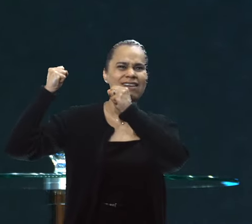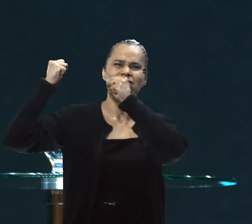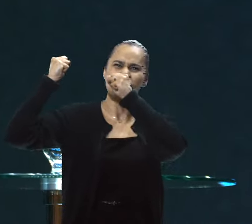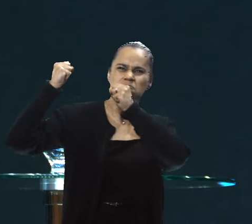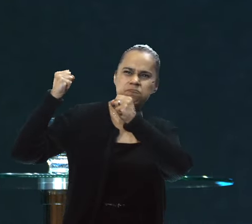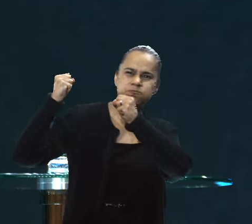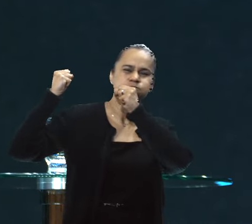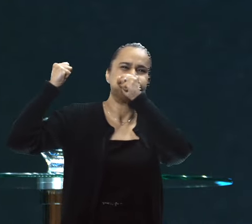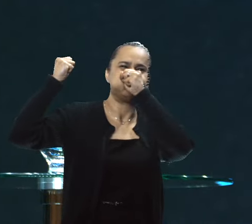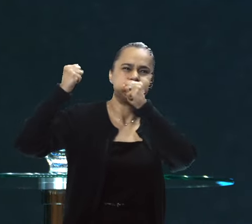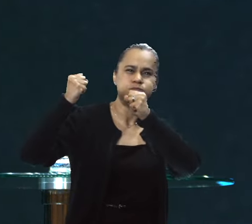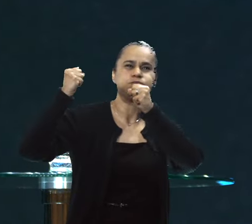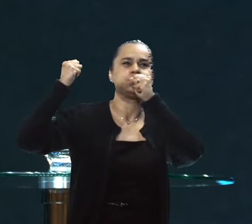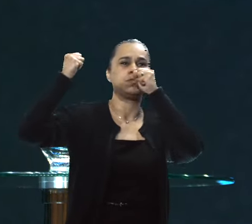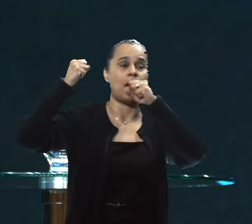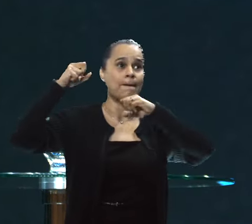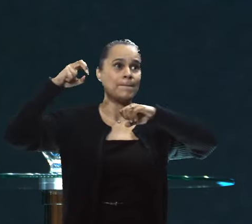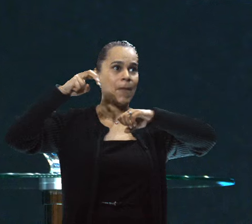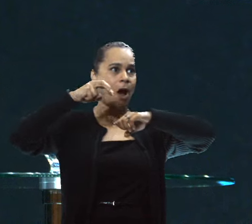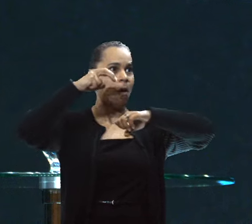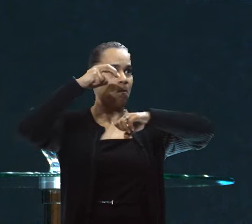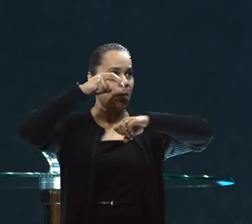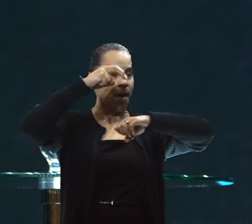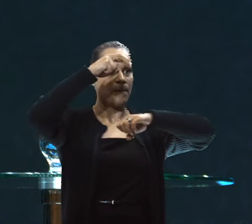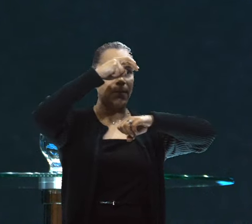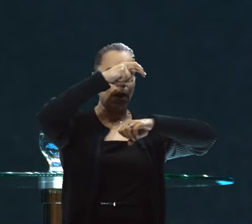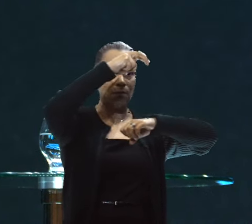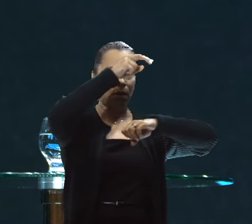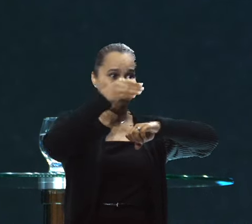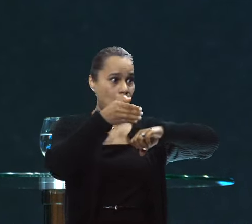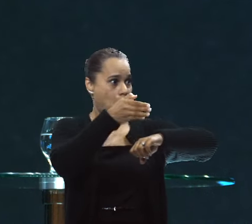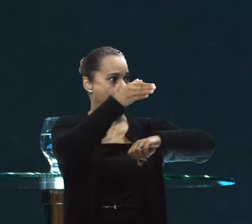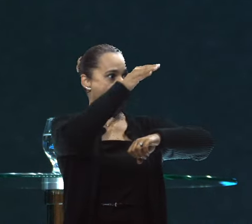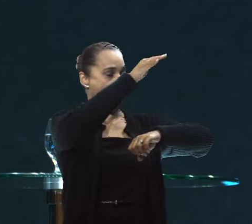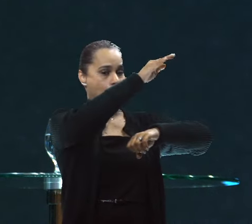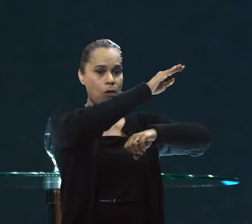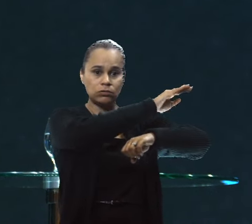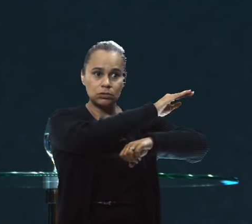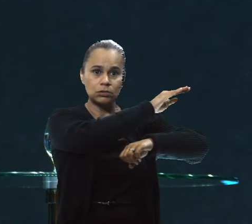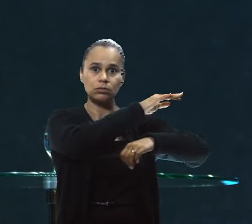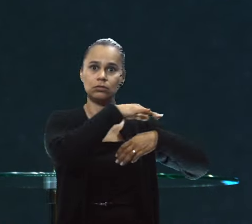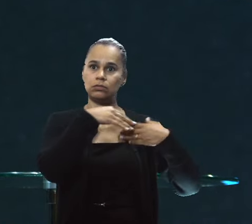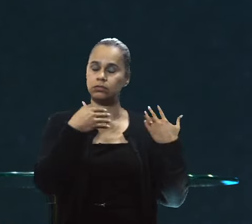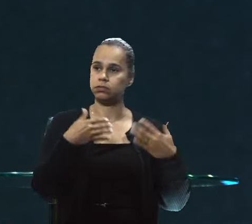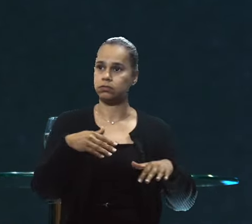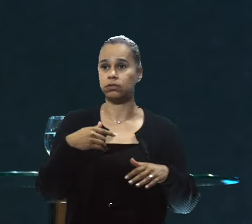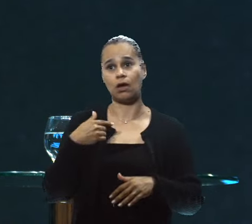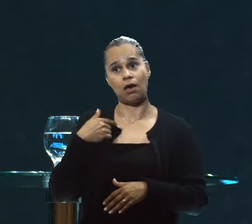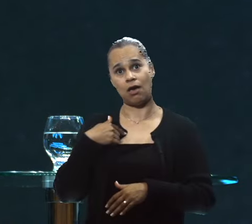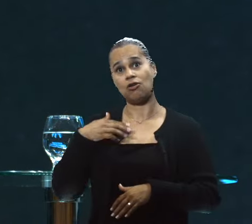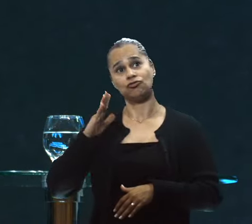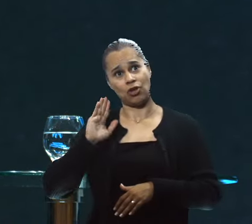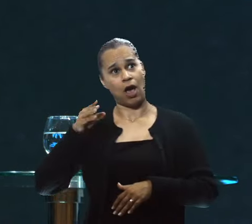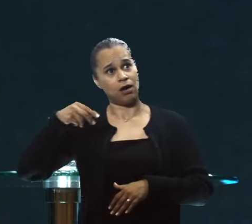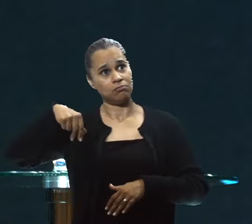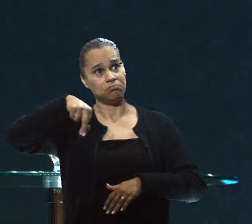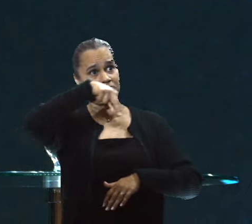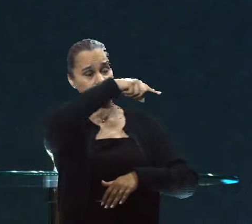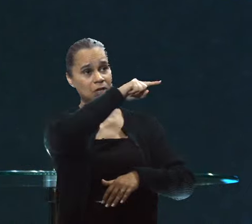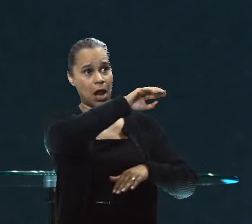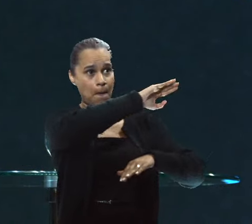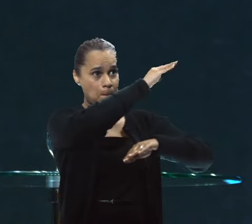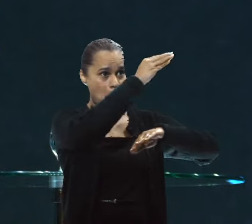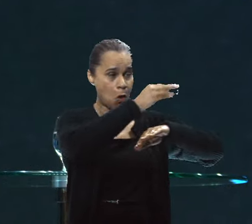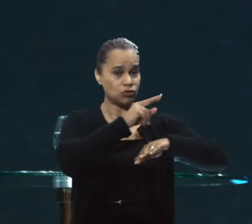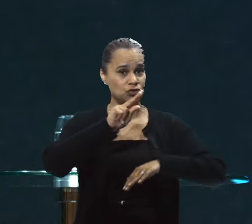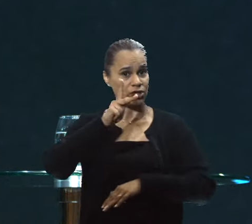de Gaza até o cume do Monte Hebron. Eu já fui no Monte Hebron. Estava